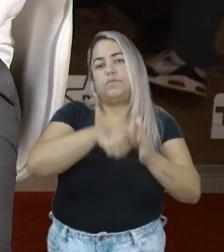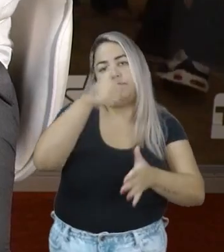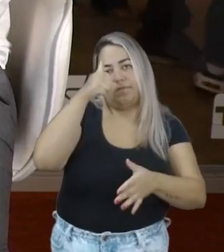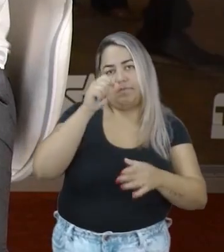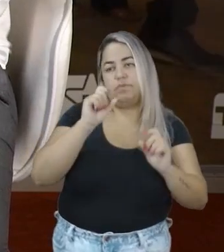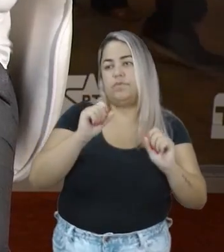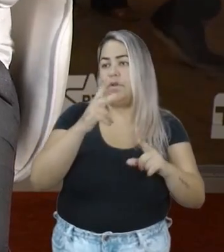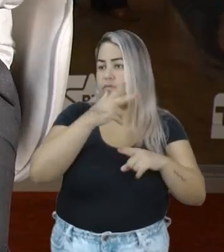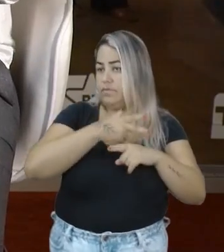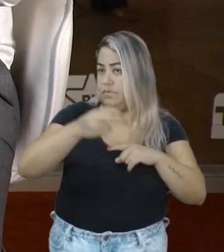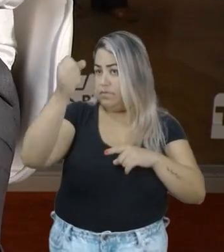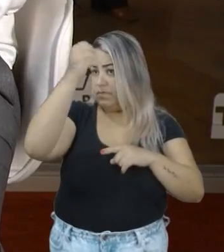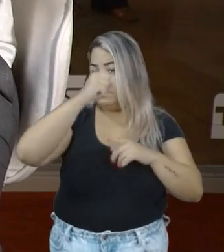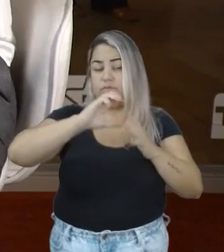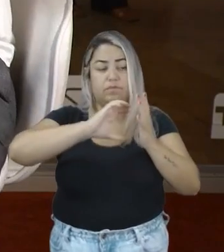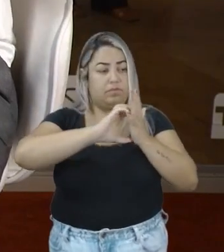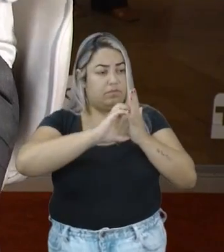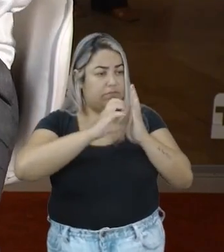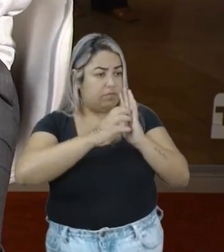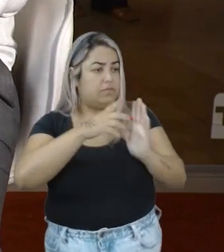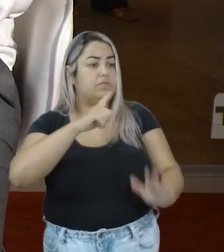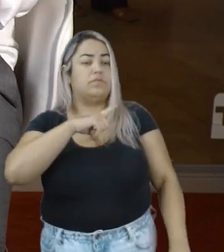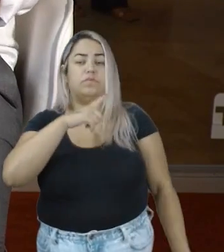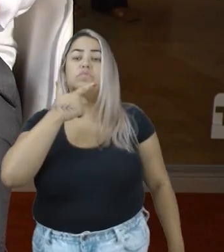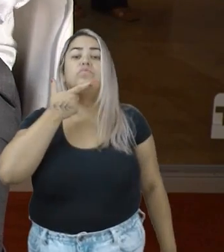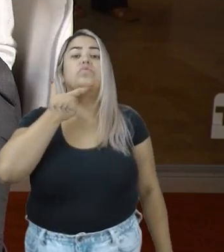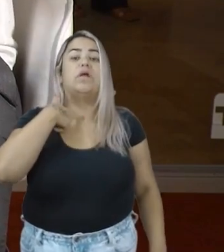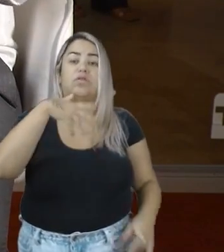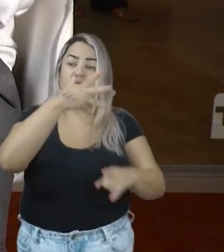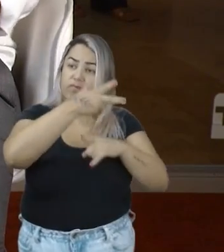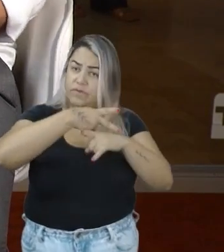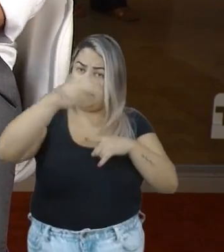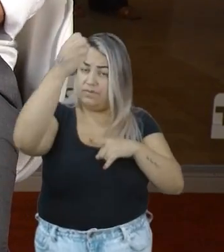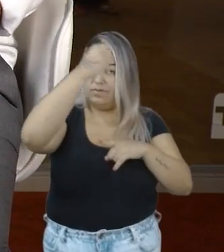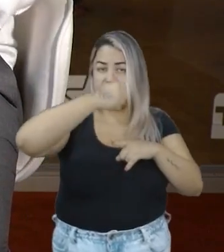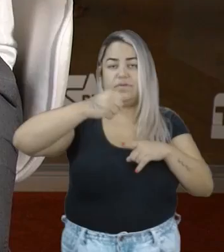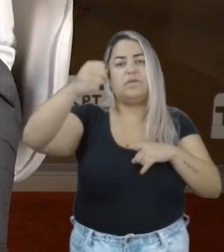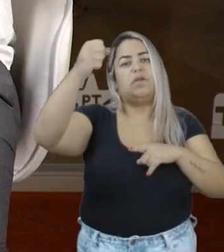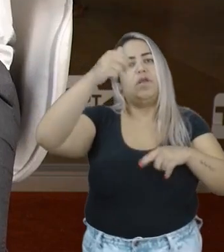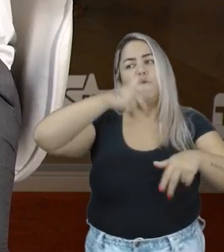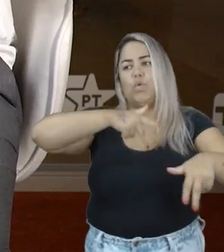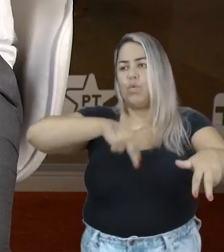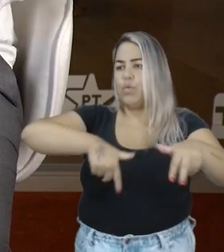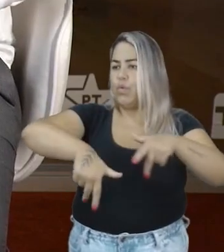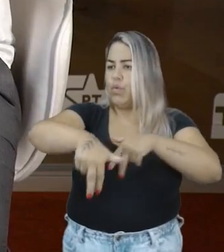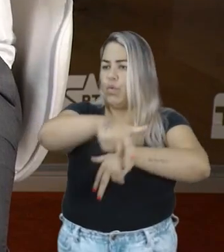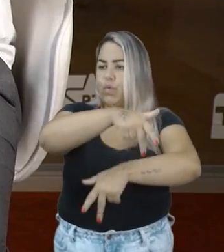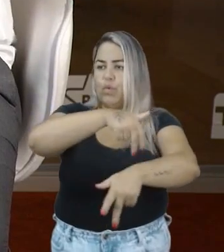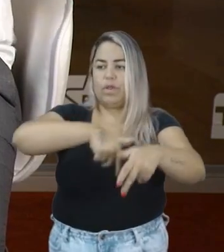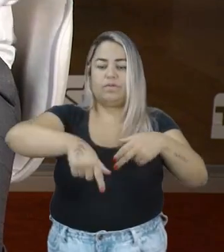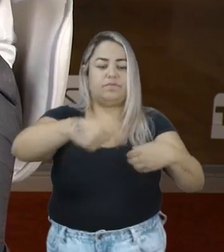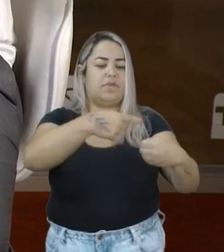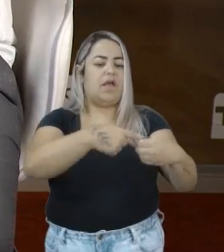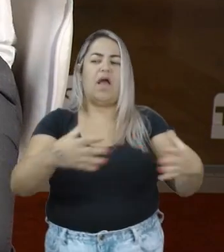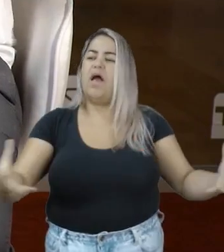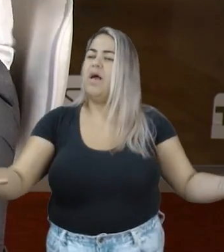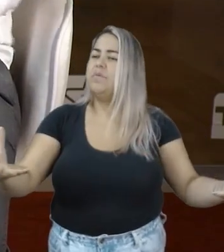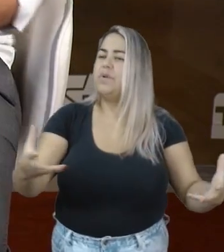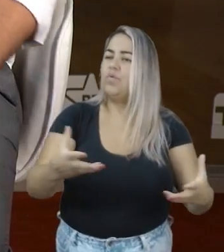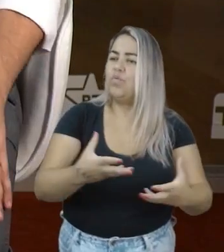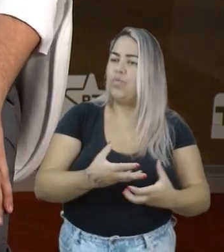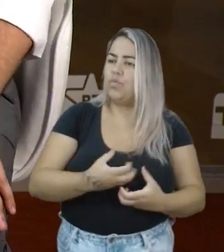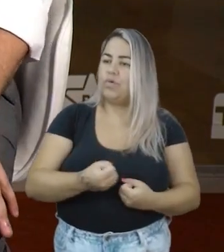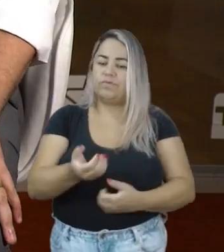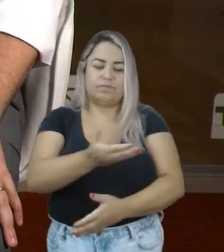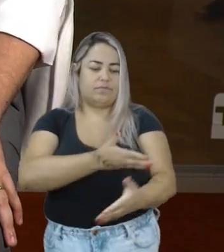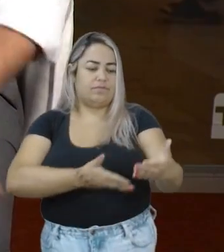para se ganhar uma eleição é o candidato ou a candidata ter vontade de ganhar, vontade de percorrer a sua cidade inteira, abraçar o povo, mergulhar dentro